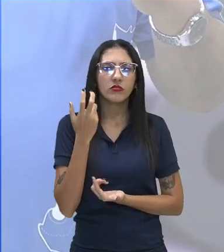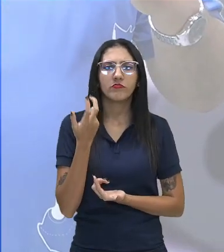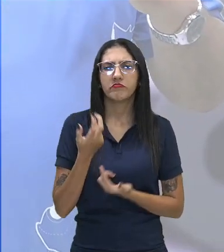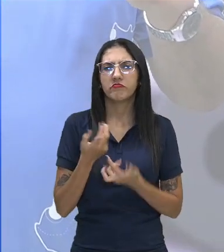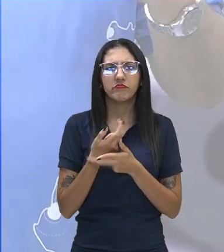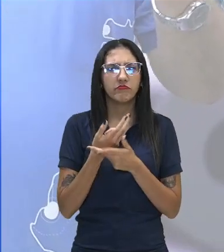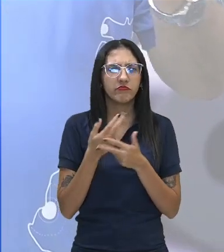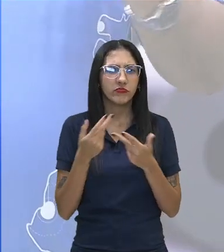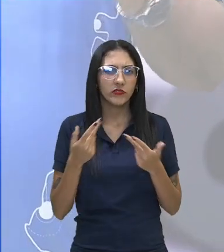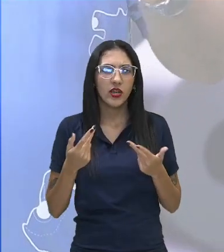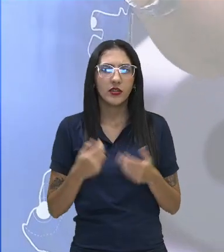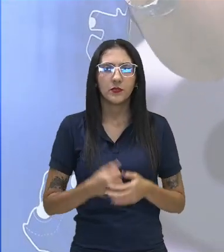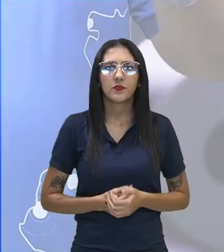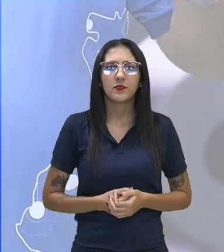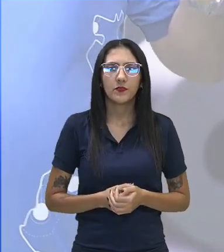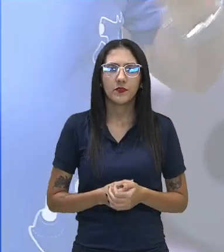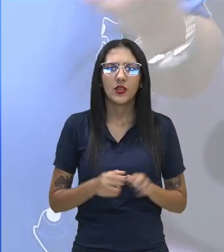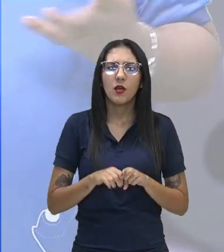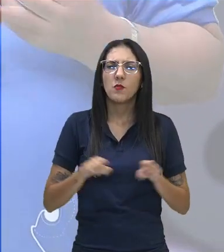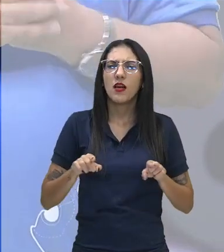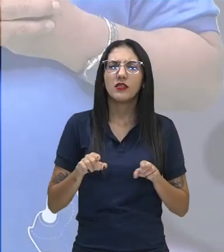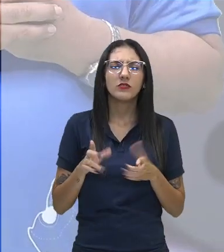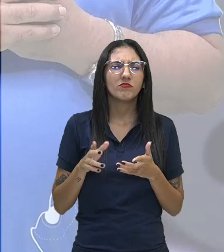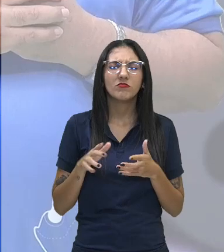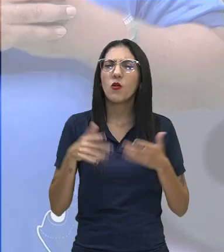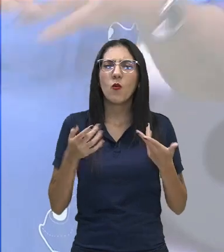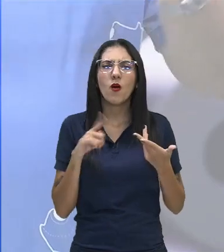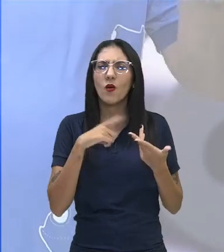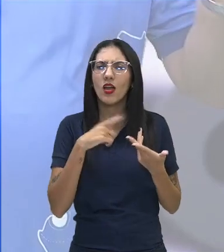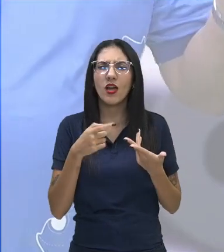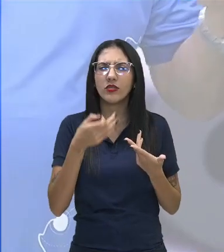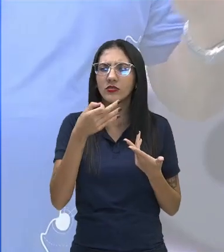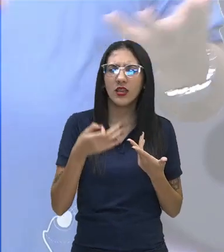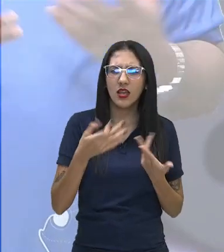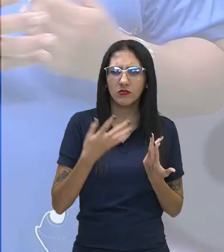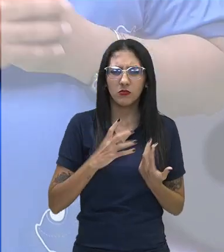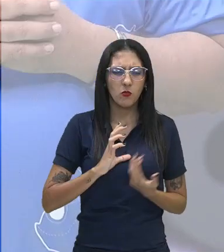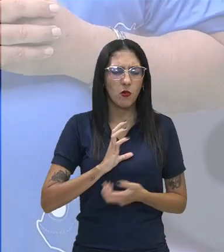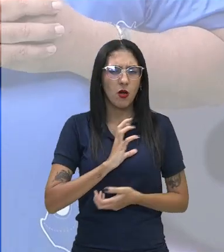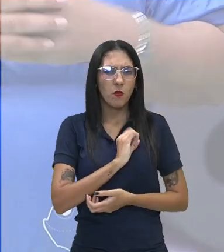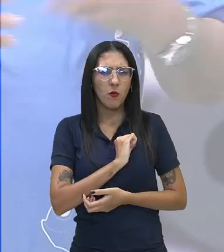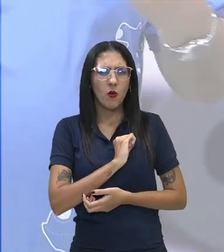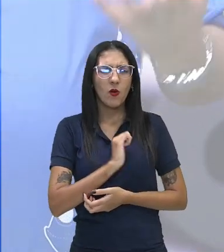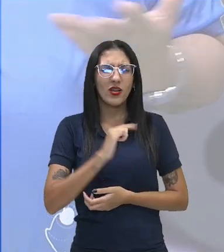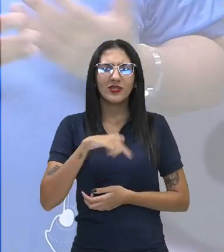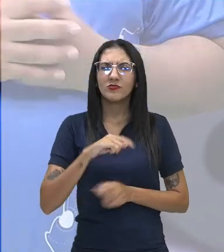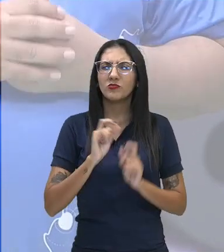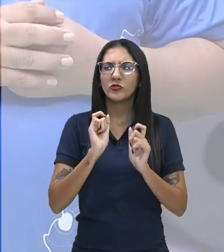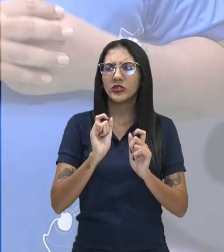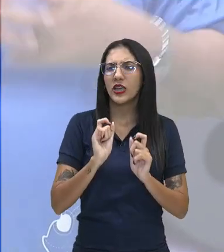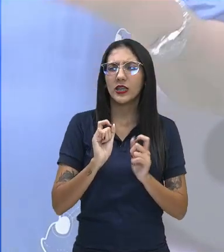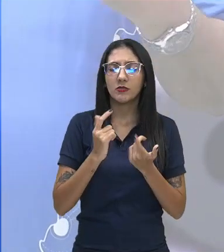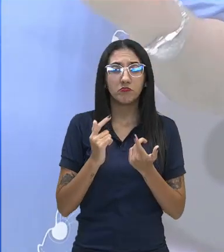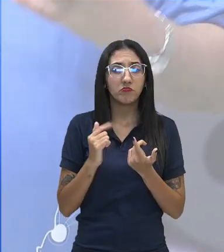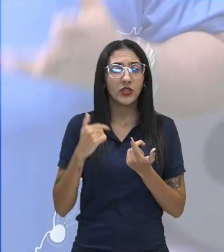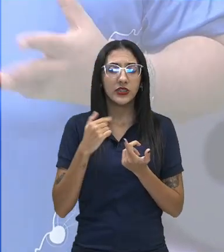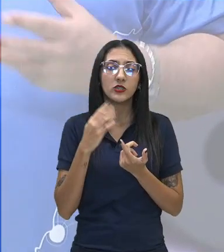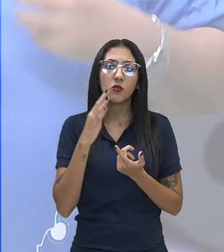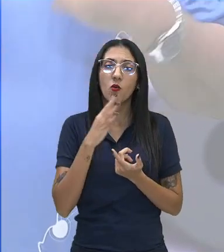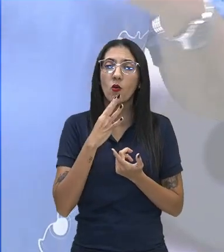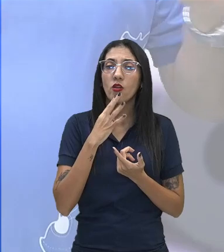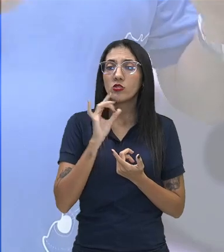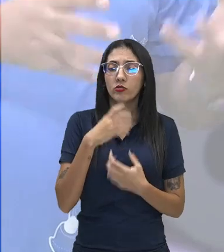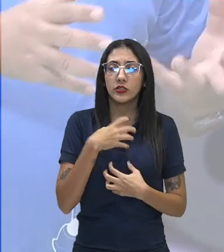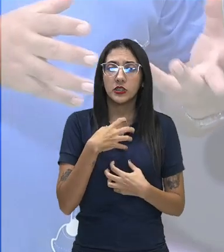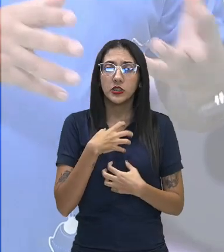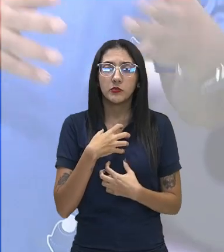né? Mas qual seria a forma do amor, né? O amor, ele é o quê? Nós não sabemos. Por exemplo,